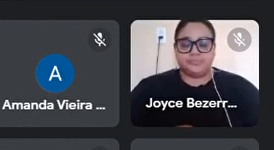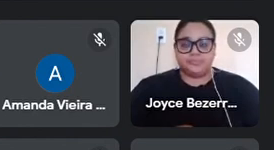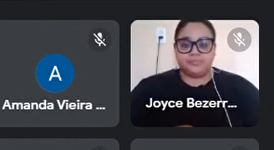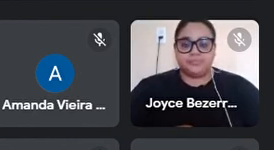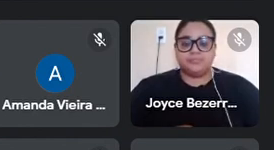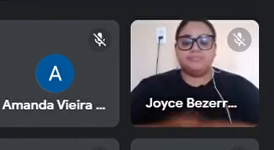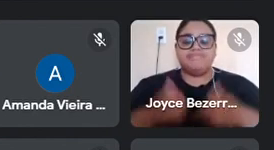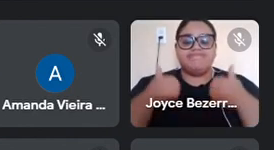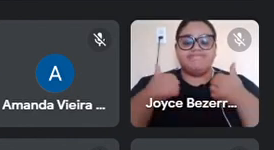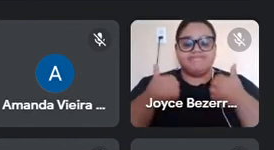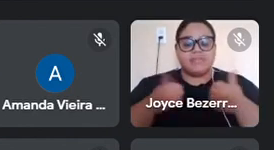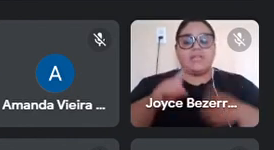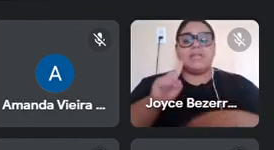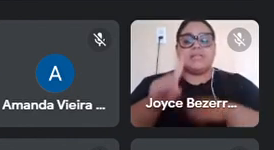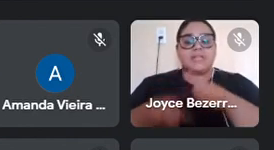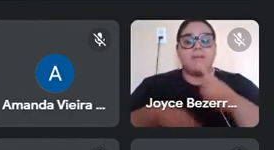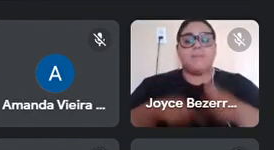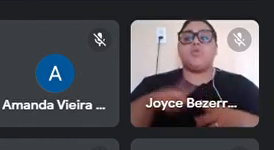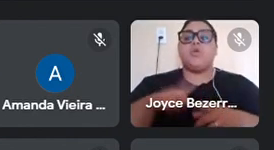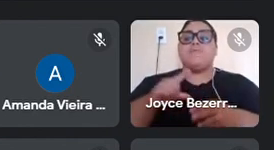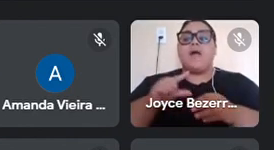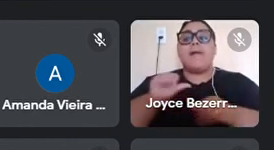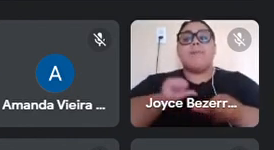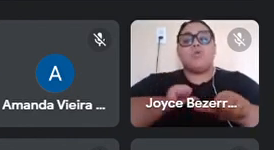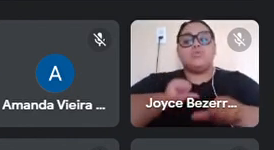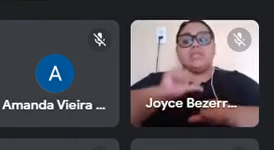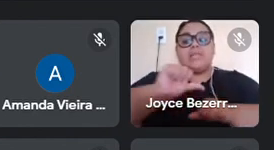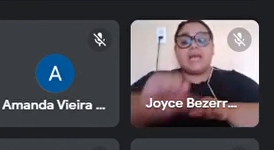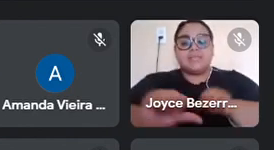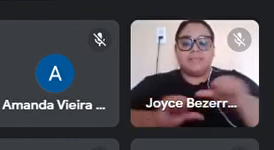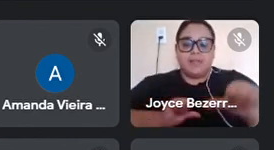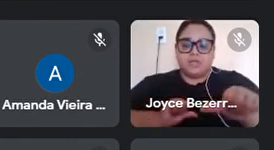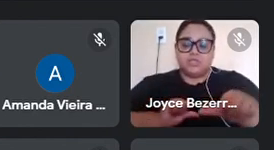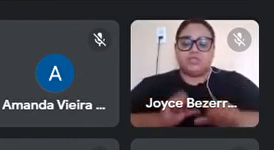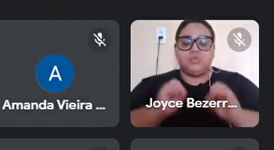Pronto, e a gente vai para os transplantes, certo?